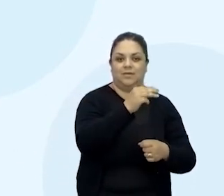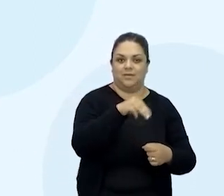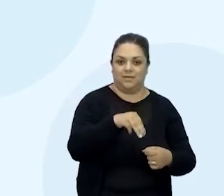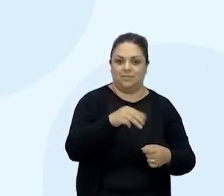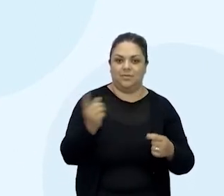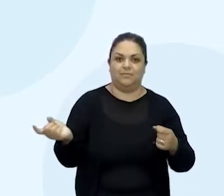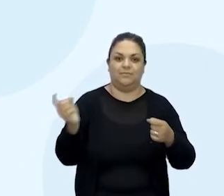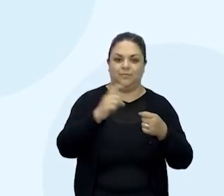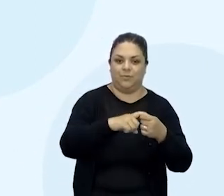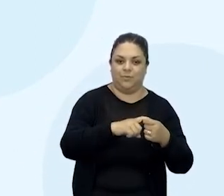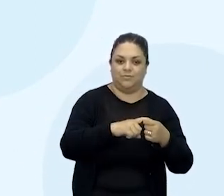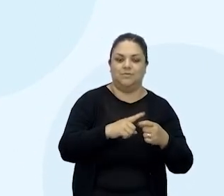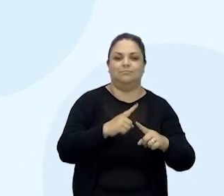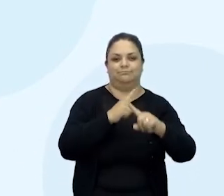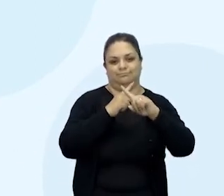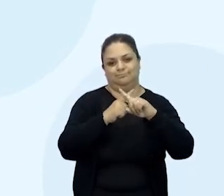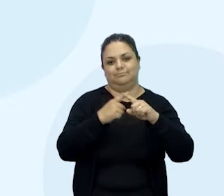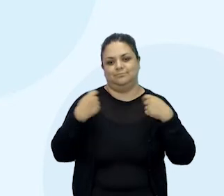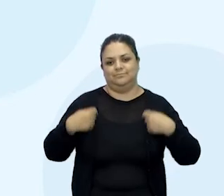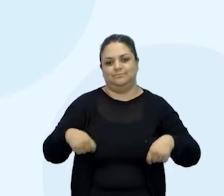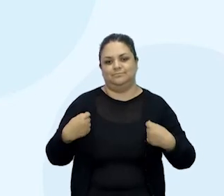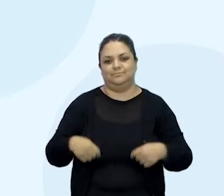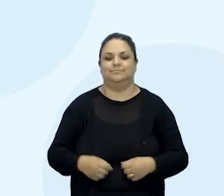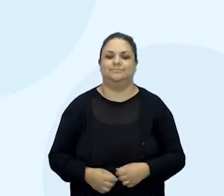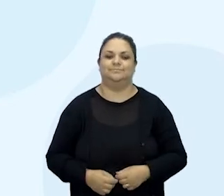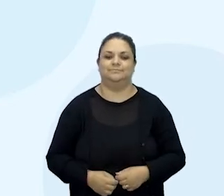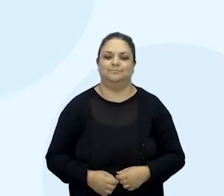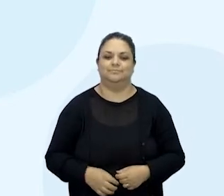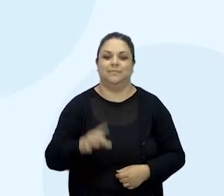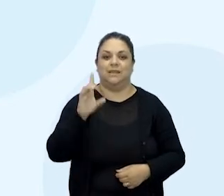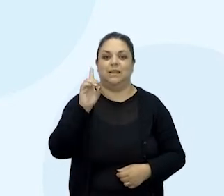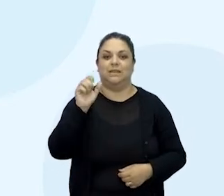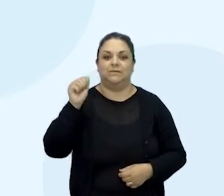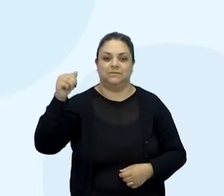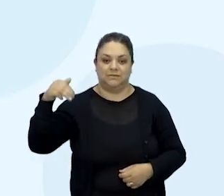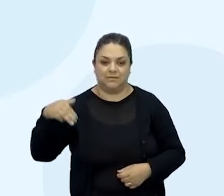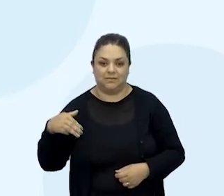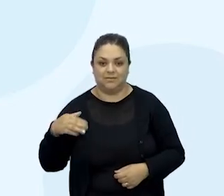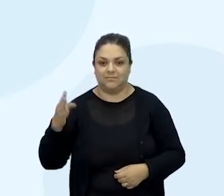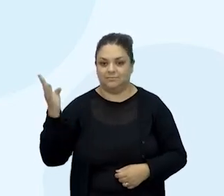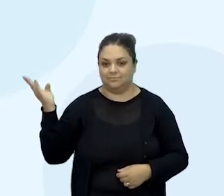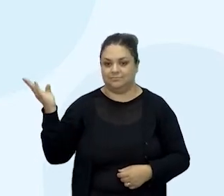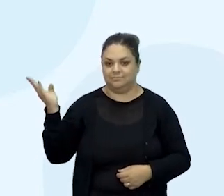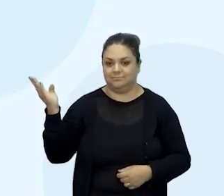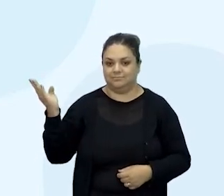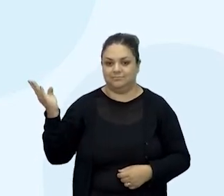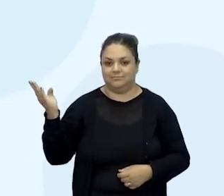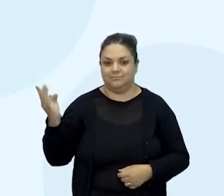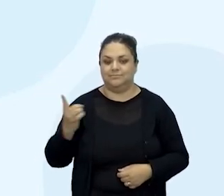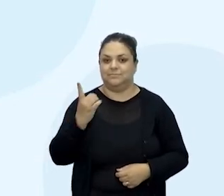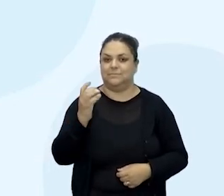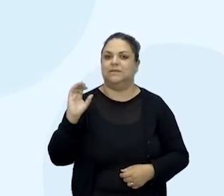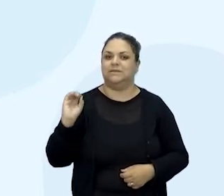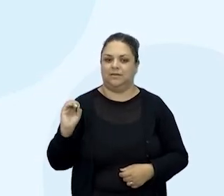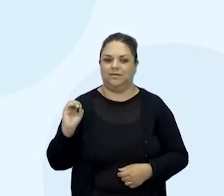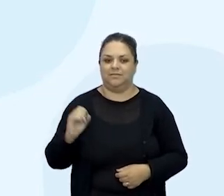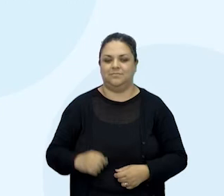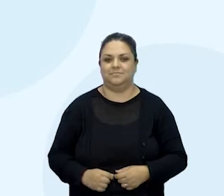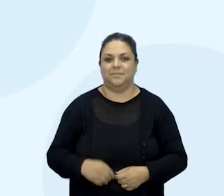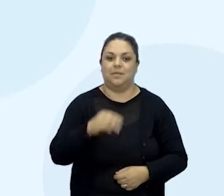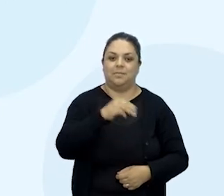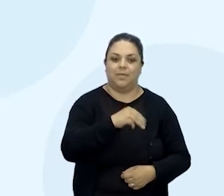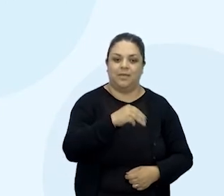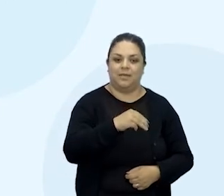é por 10, né? Então, para transformar metro para decâmetro, multiplica para 10 e de decâmetro para metro, divide